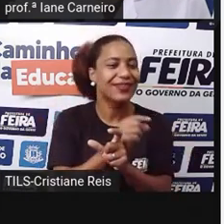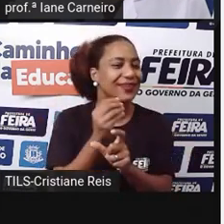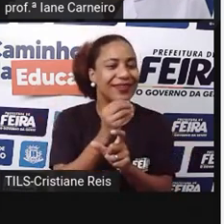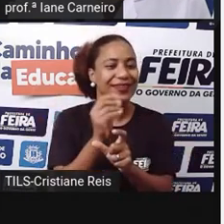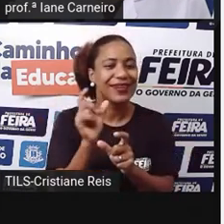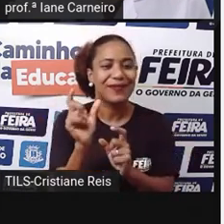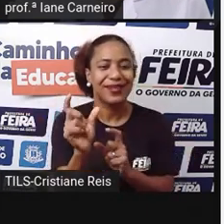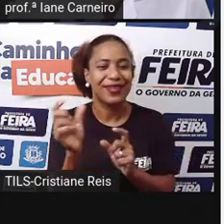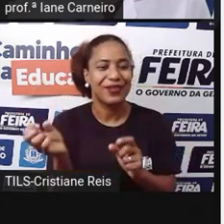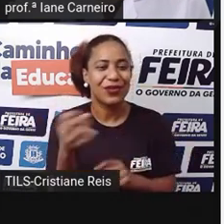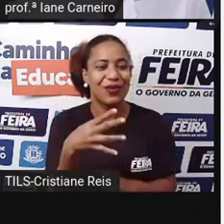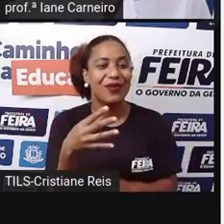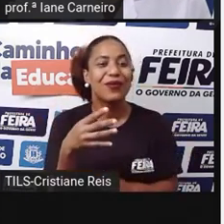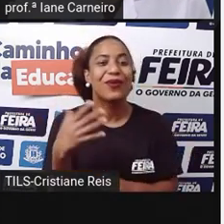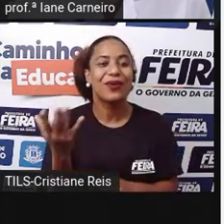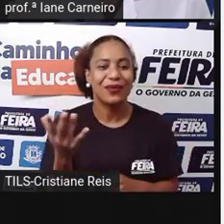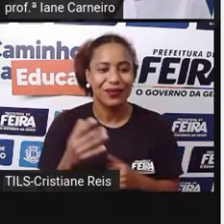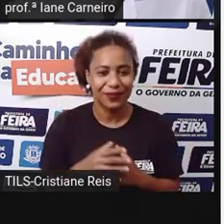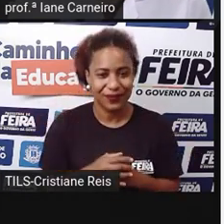palavra?